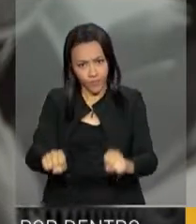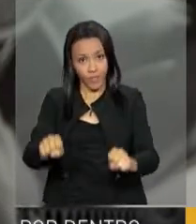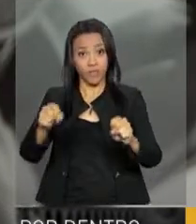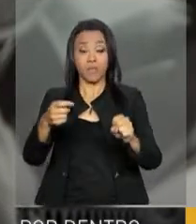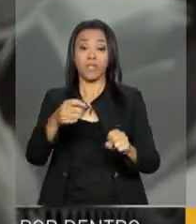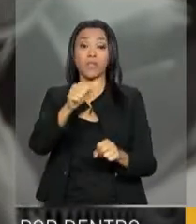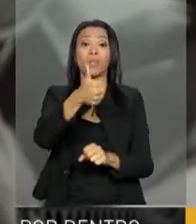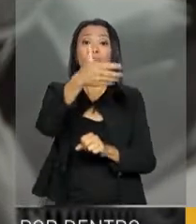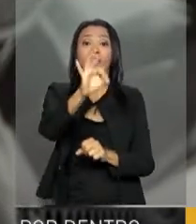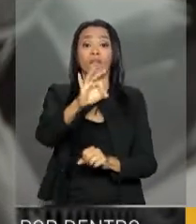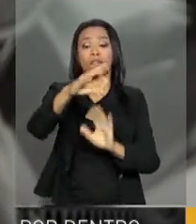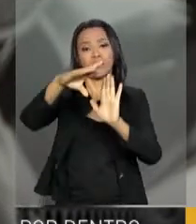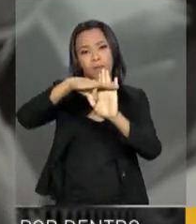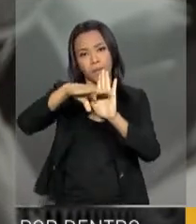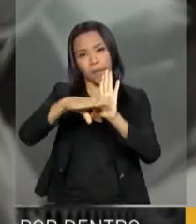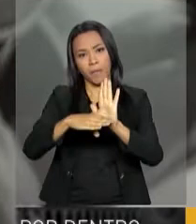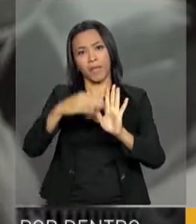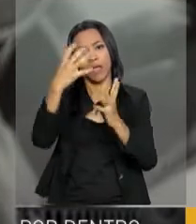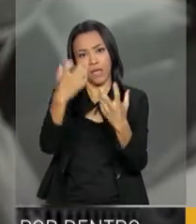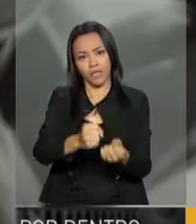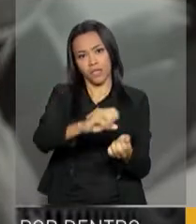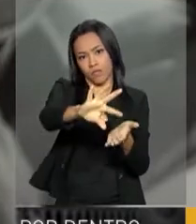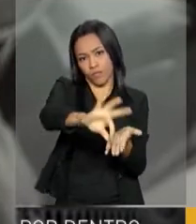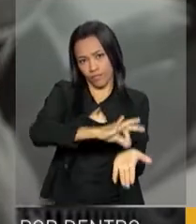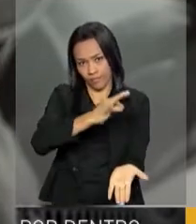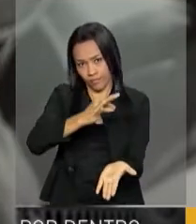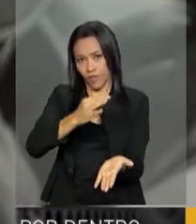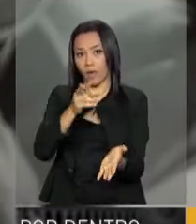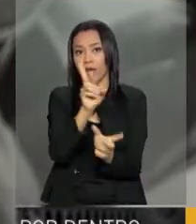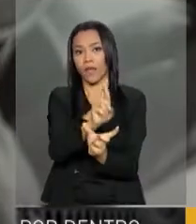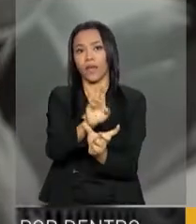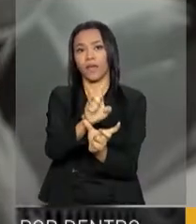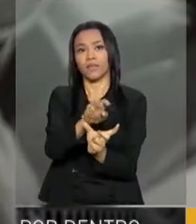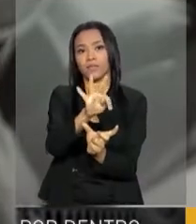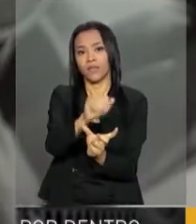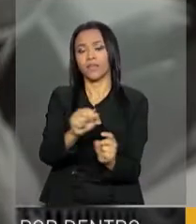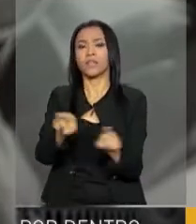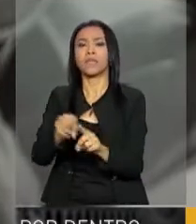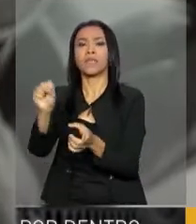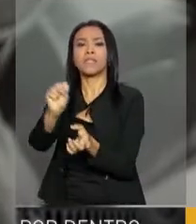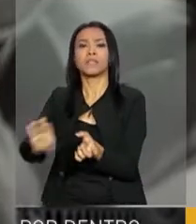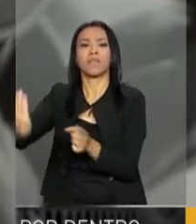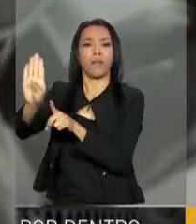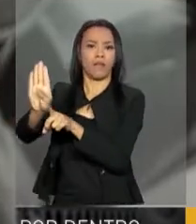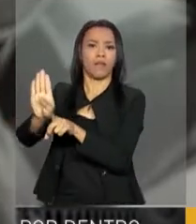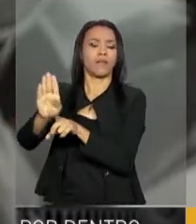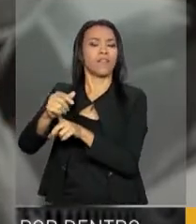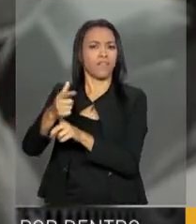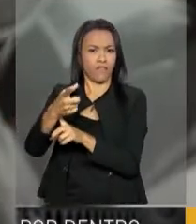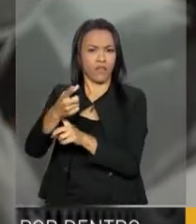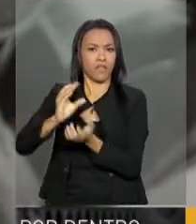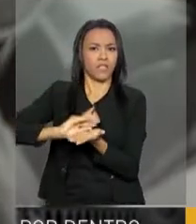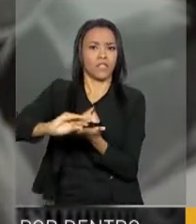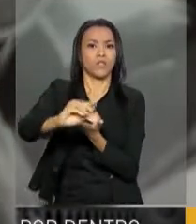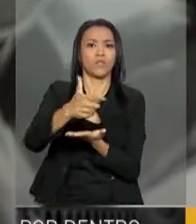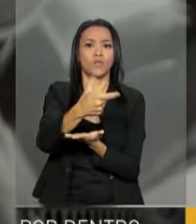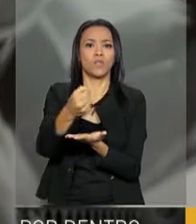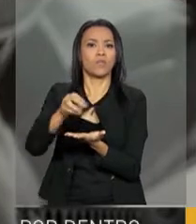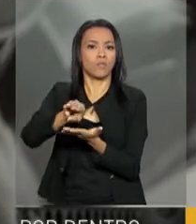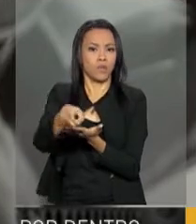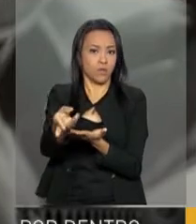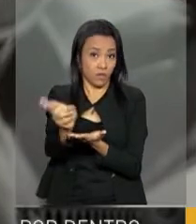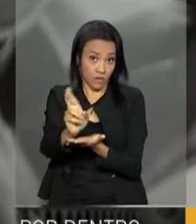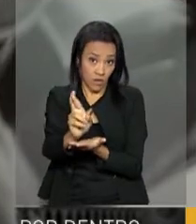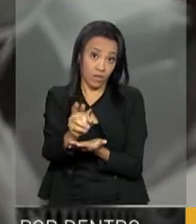com a Receita e o SERPRO. E o Sebrae vai repassar 200 milhões de reais para o